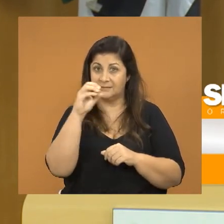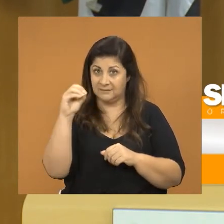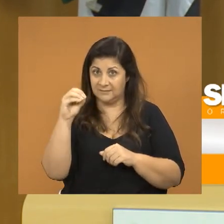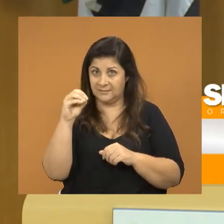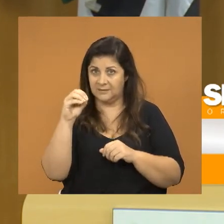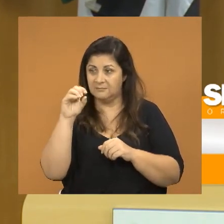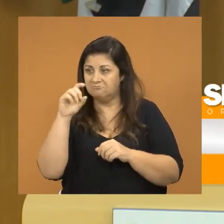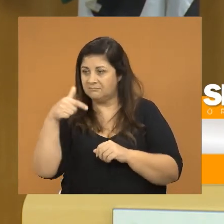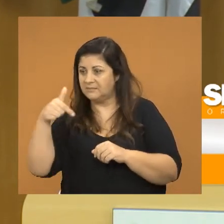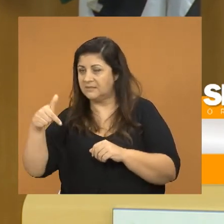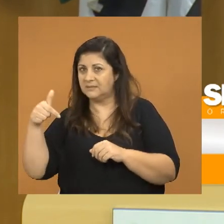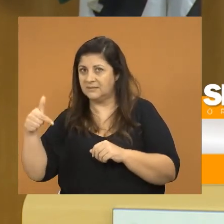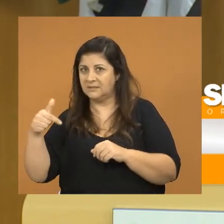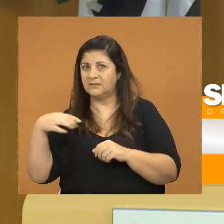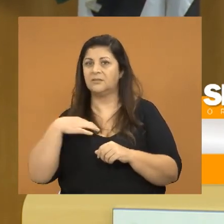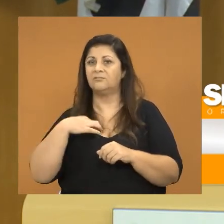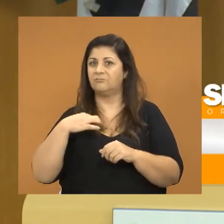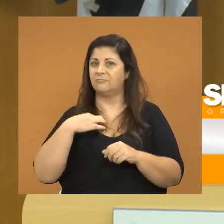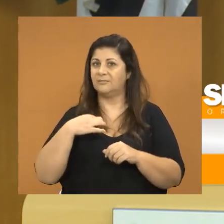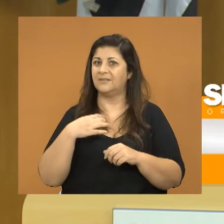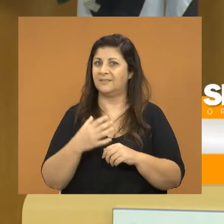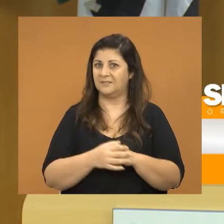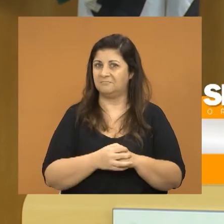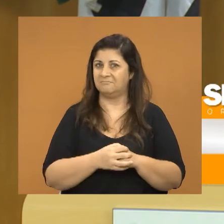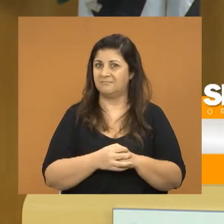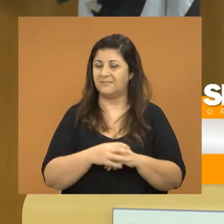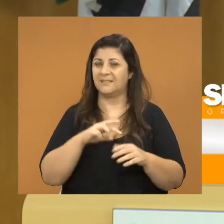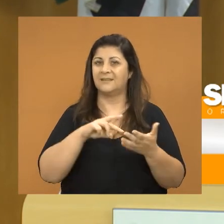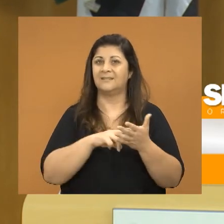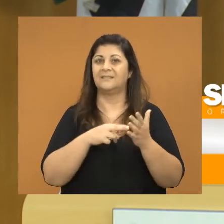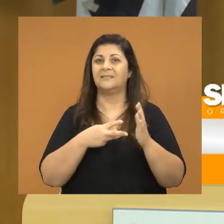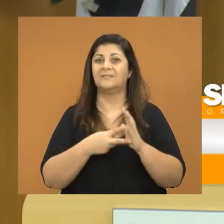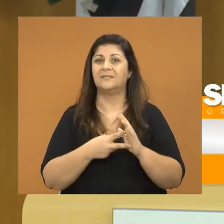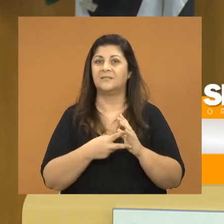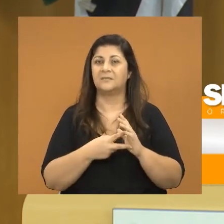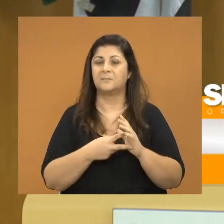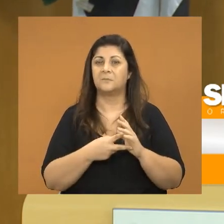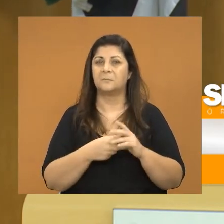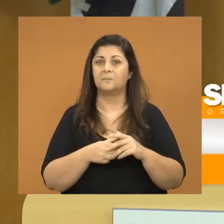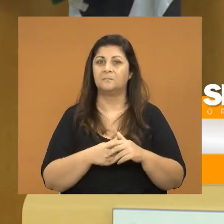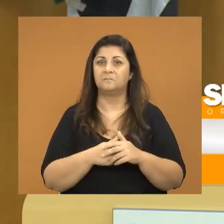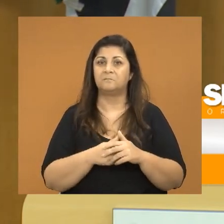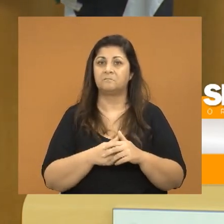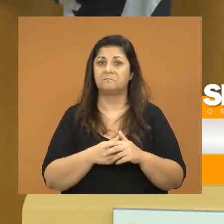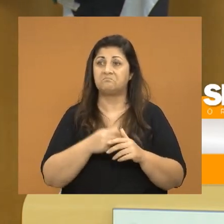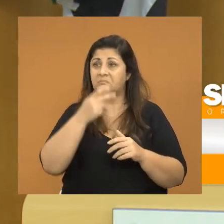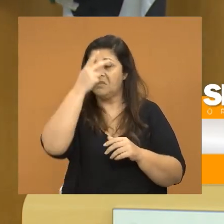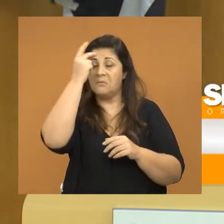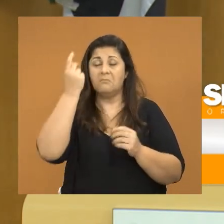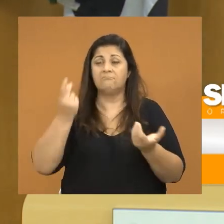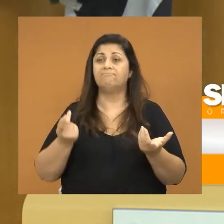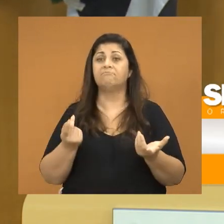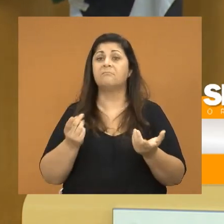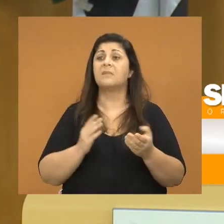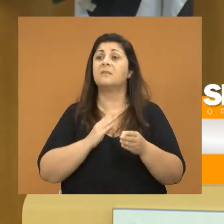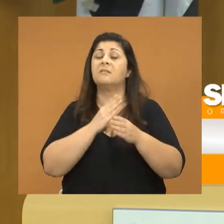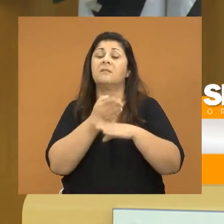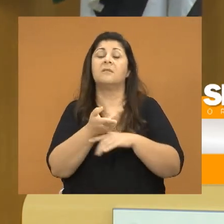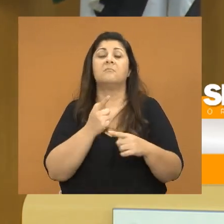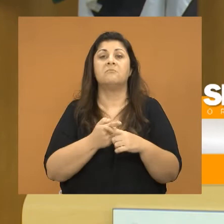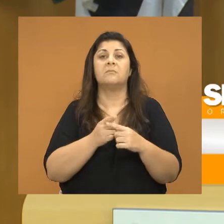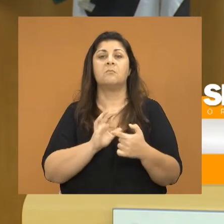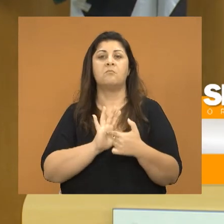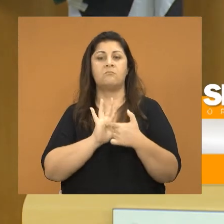foram doadores voluntários. Isso significa doadores que são unicamente vão ao serviço por um gesto